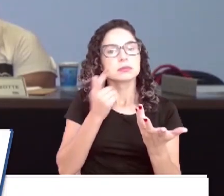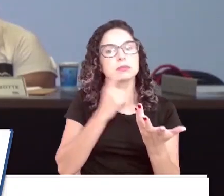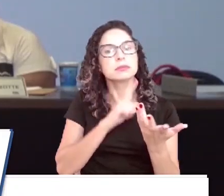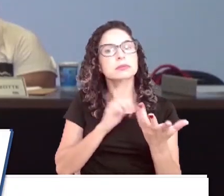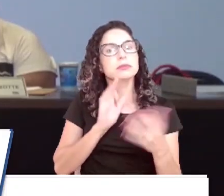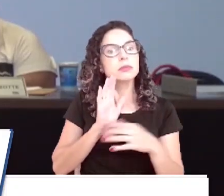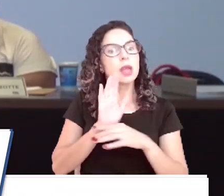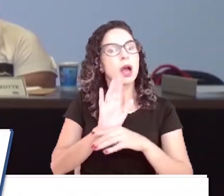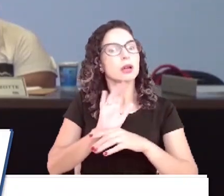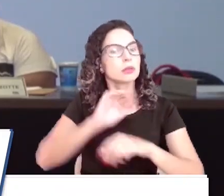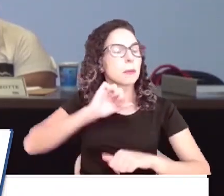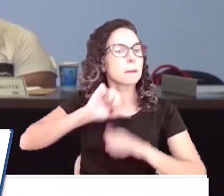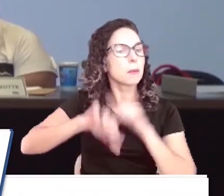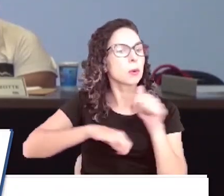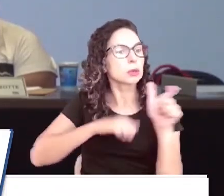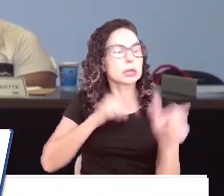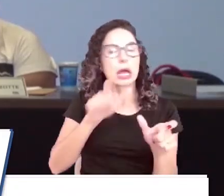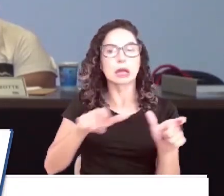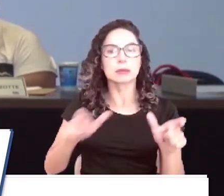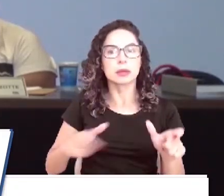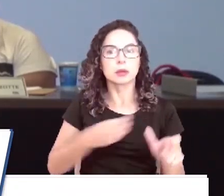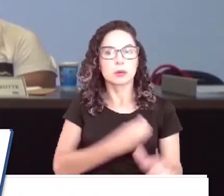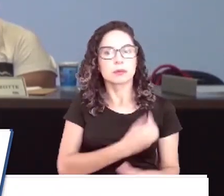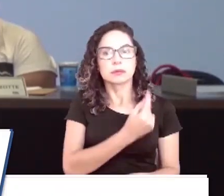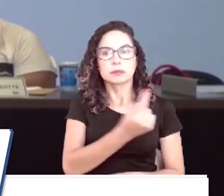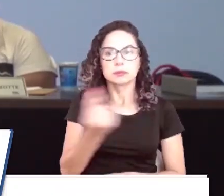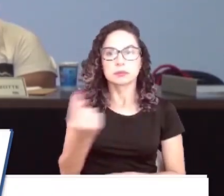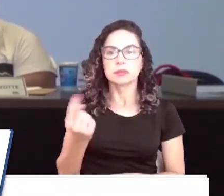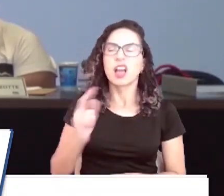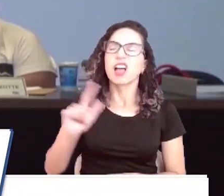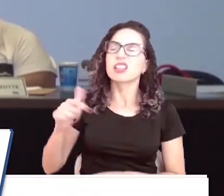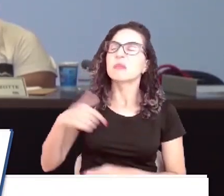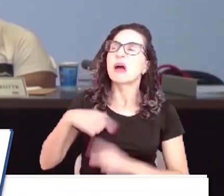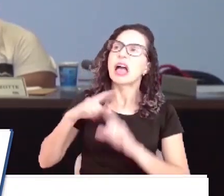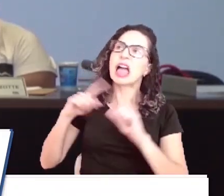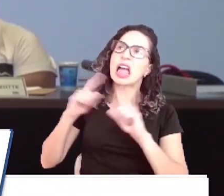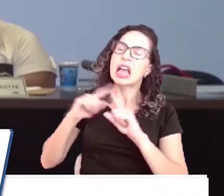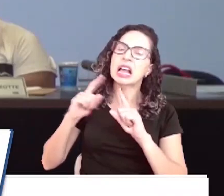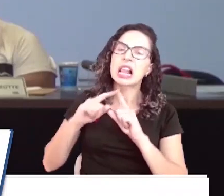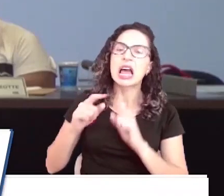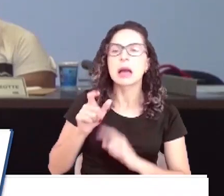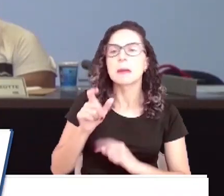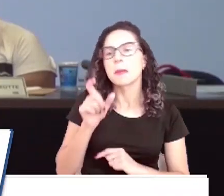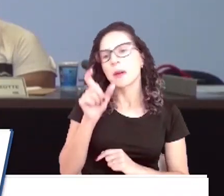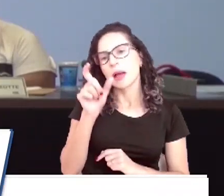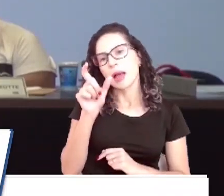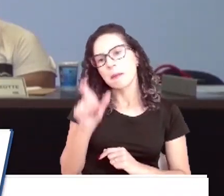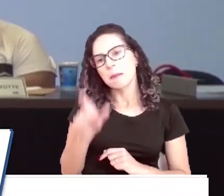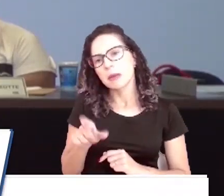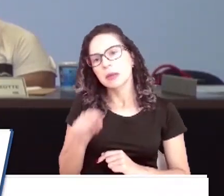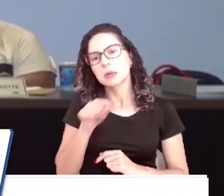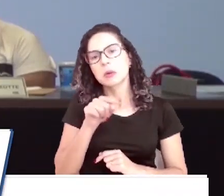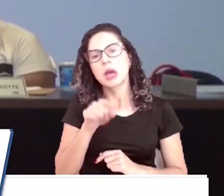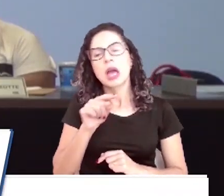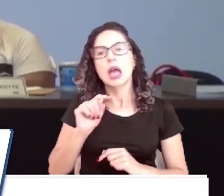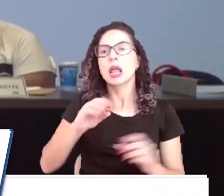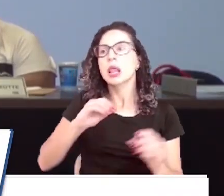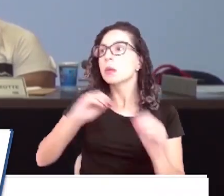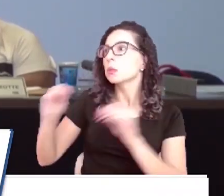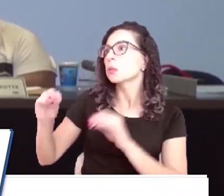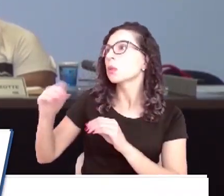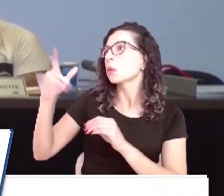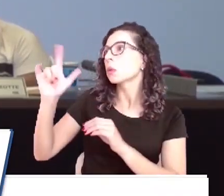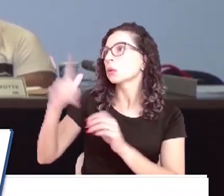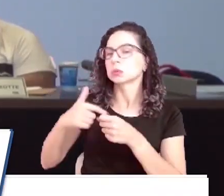diferença na vida de pessoas. Depois nós reclamamos, pessoas desse naipe tá indo embora para outra cidade,